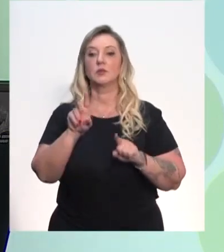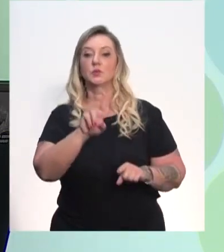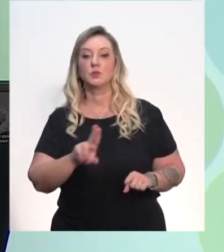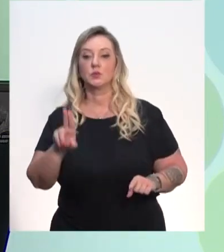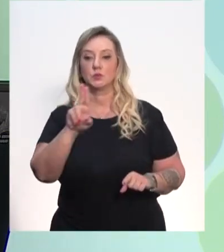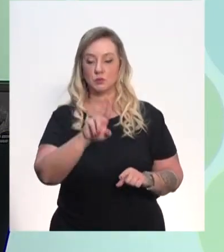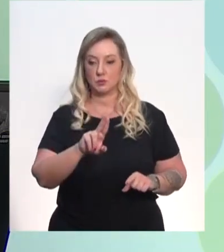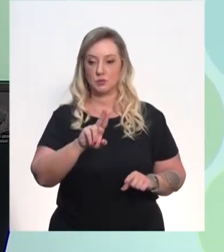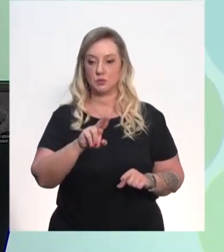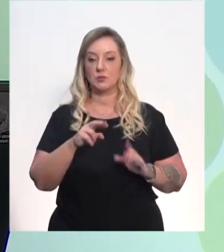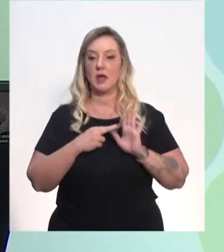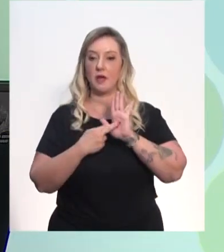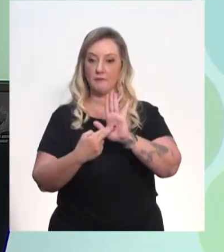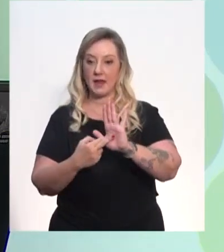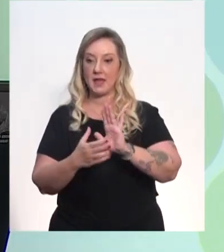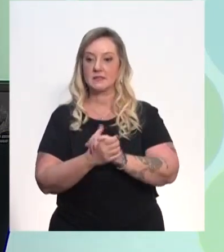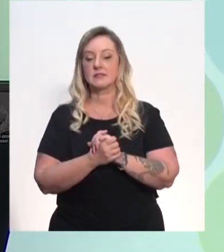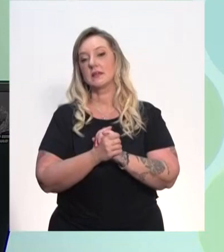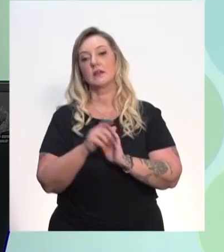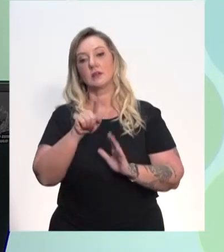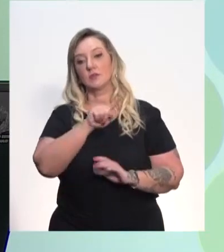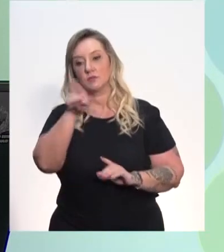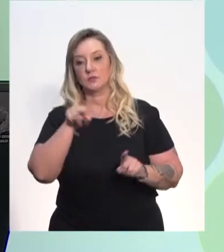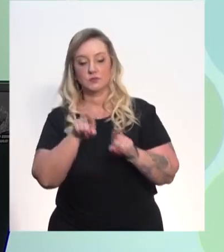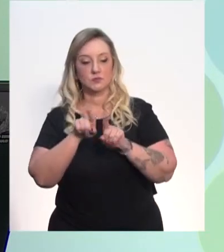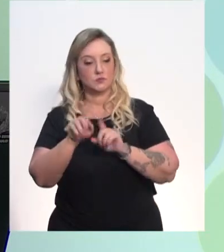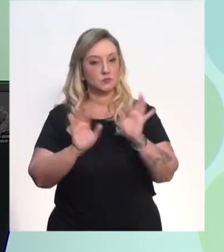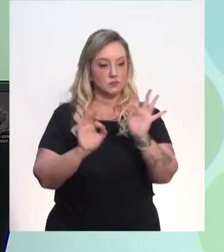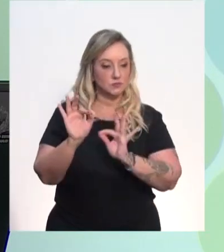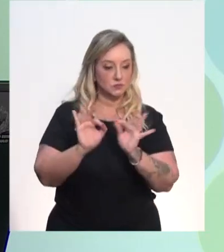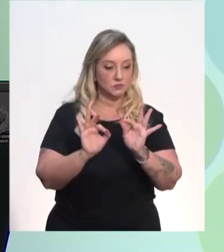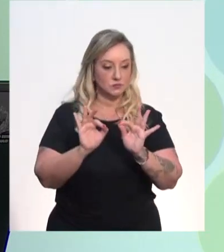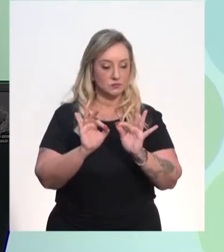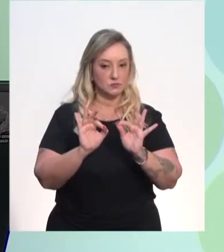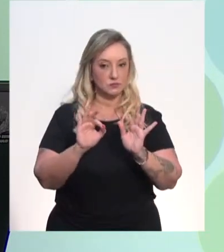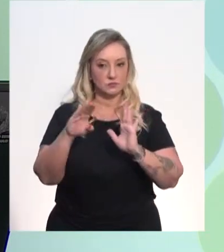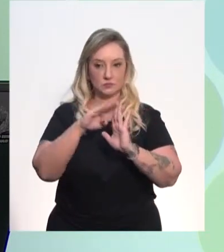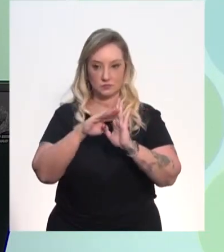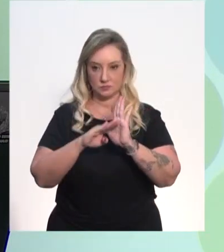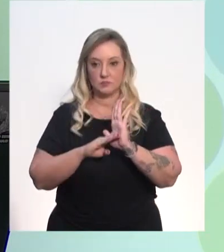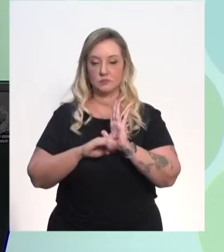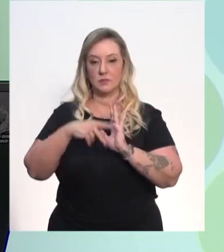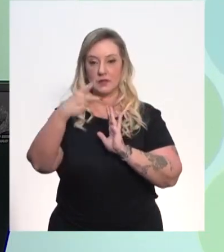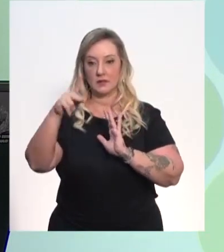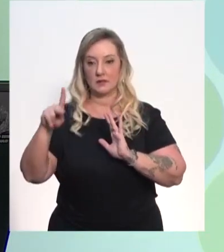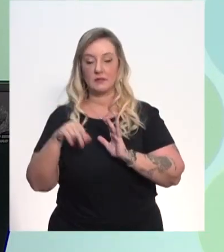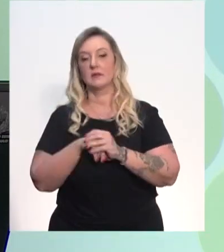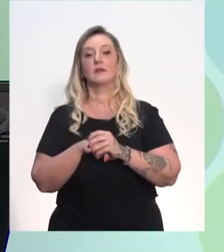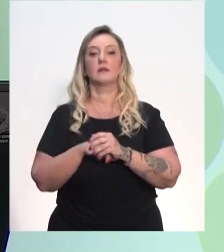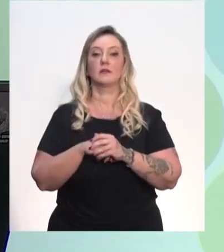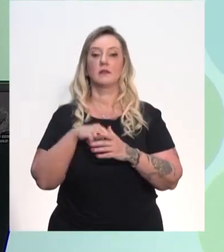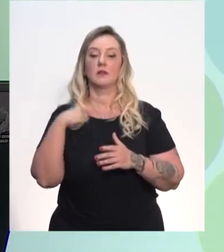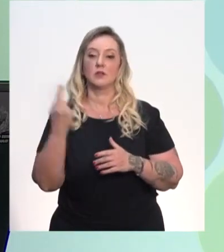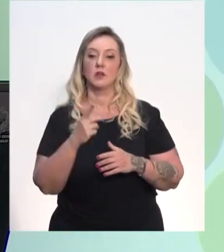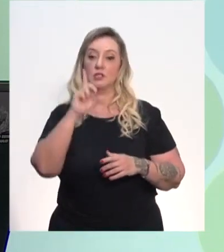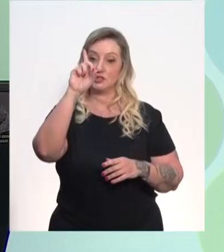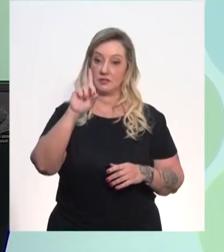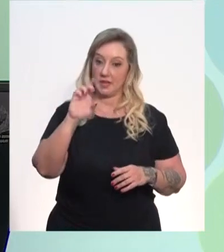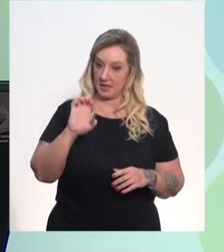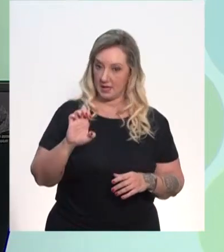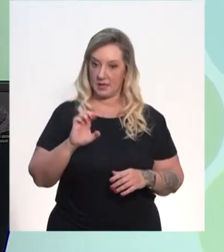são pautas que já foram produzidas, nós temos uma quantidade muito boa de pautas que já estão lá no